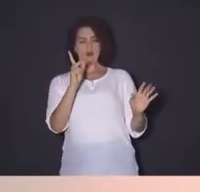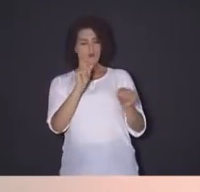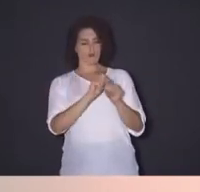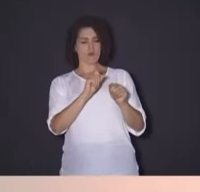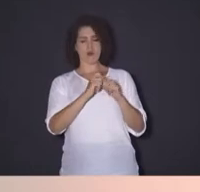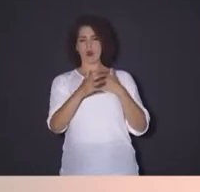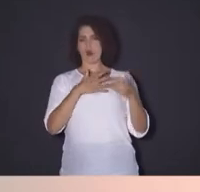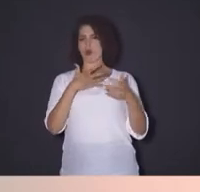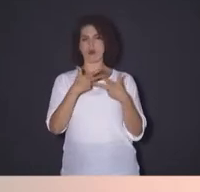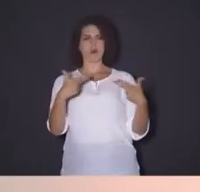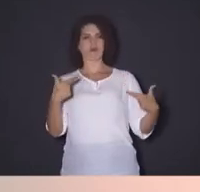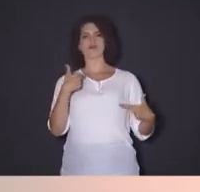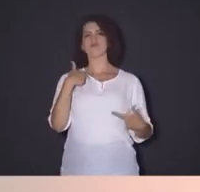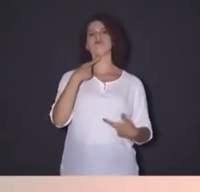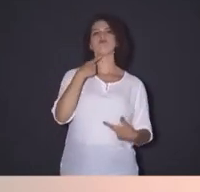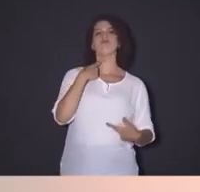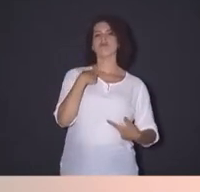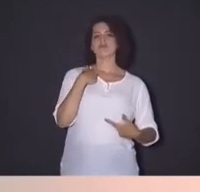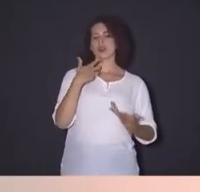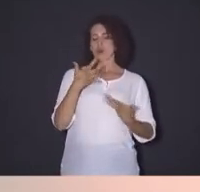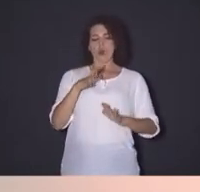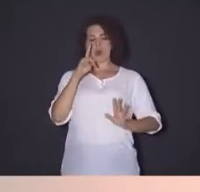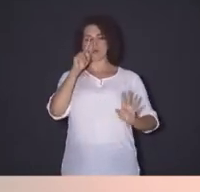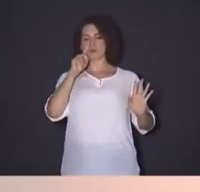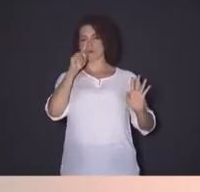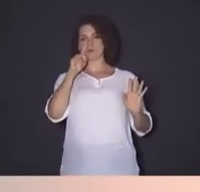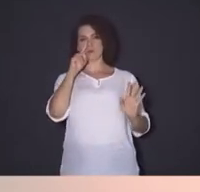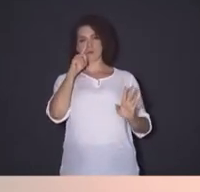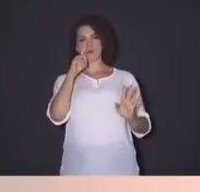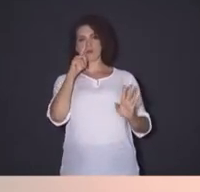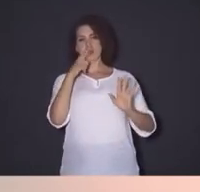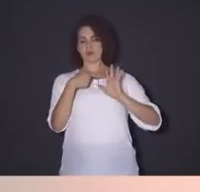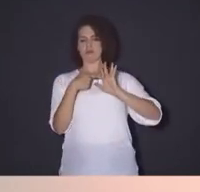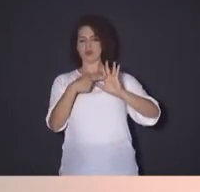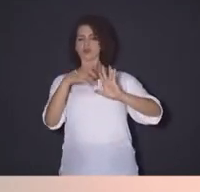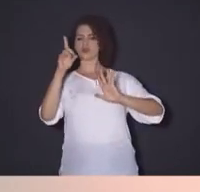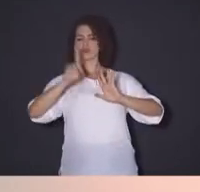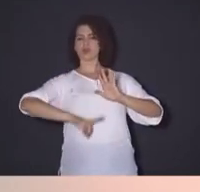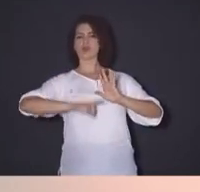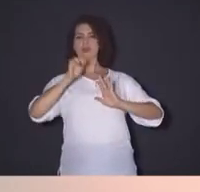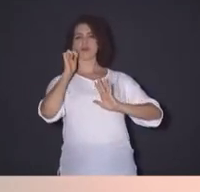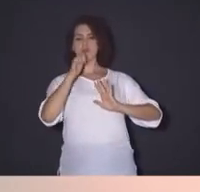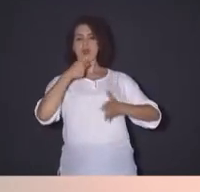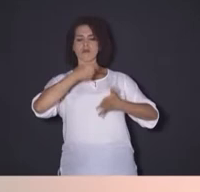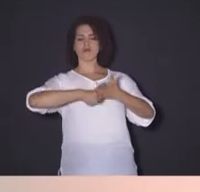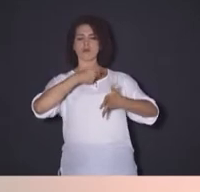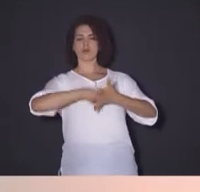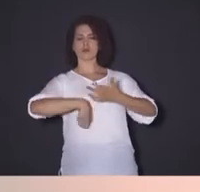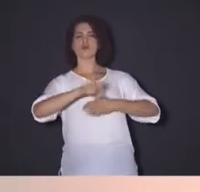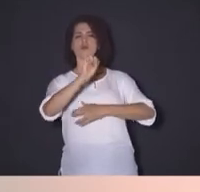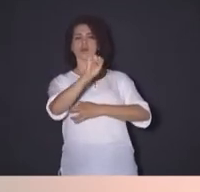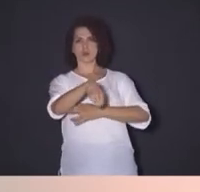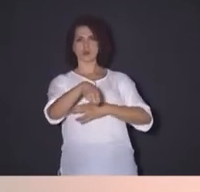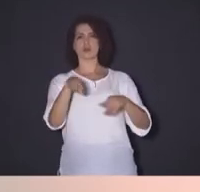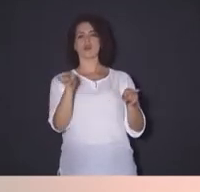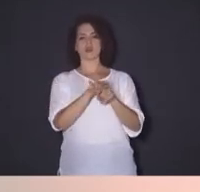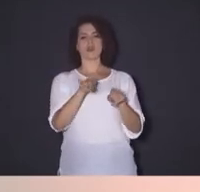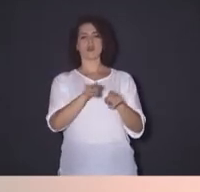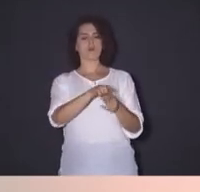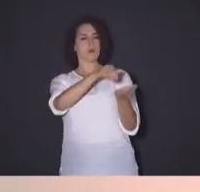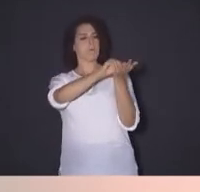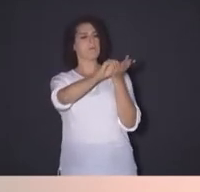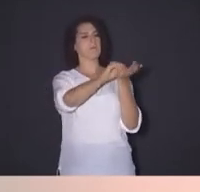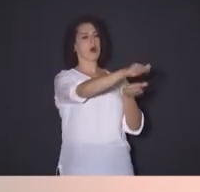o que eu quiser. E não quero correr perigo. Mostre o direito da mulher, defendo sua causa e boto para correr